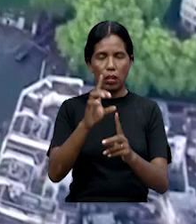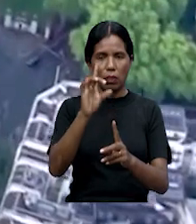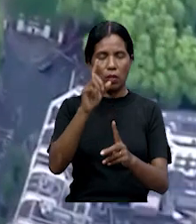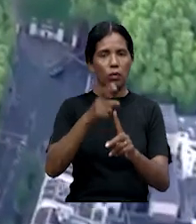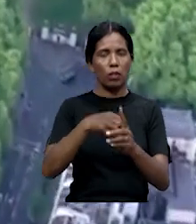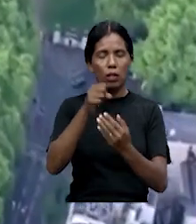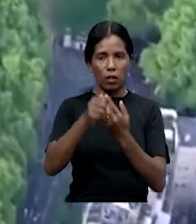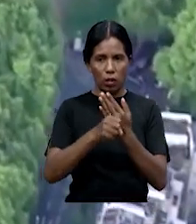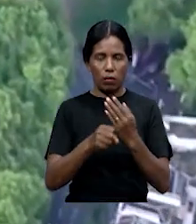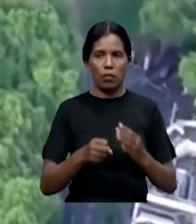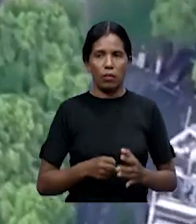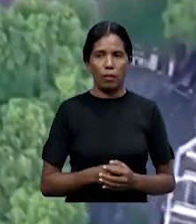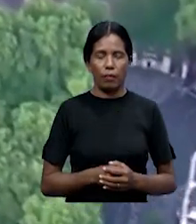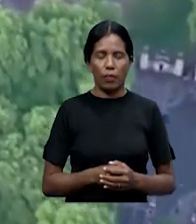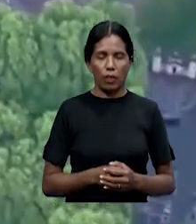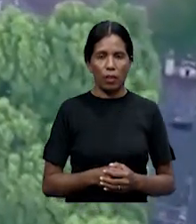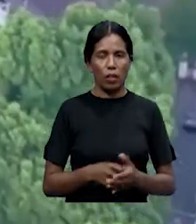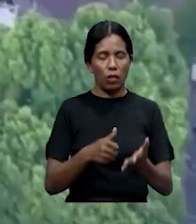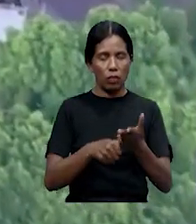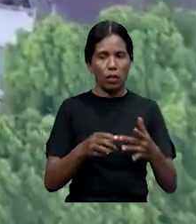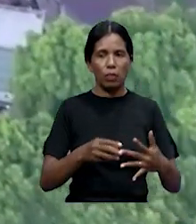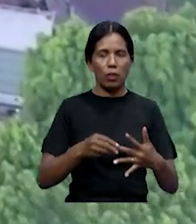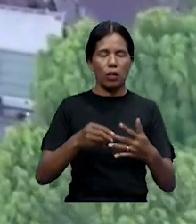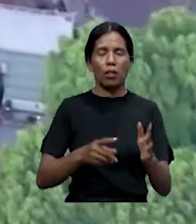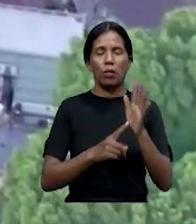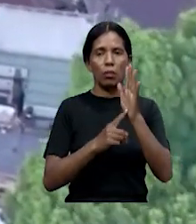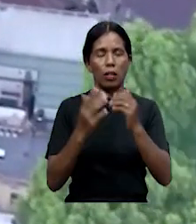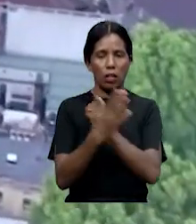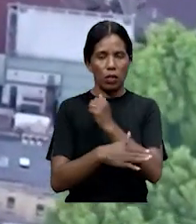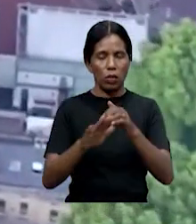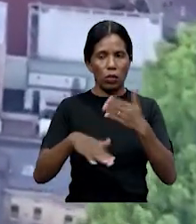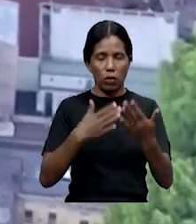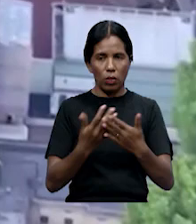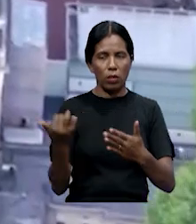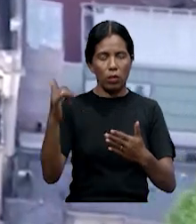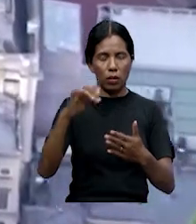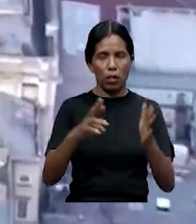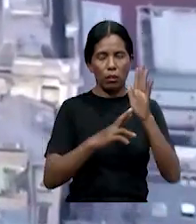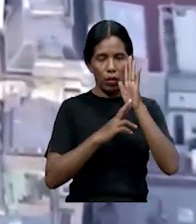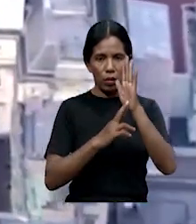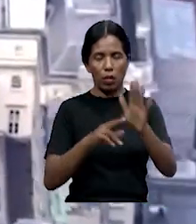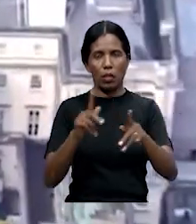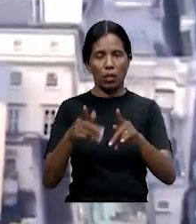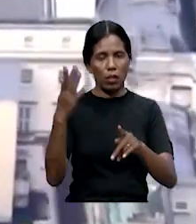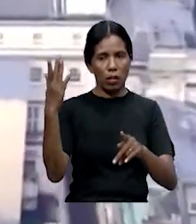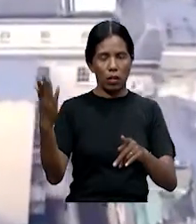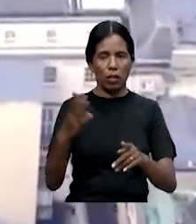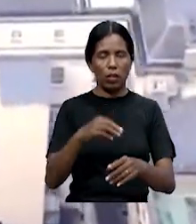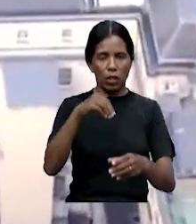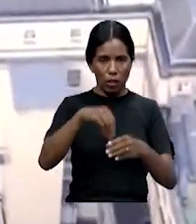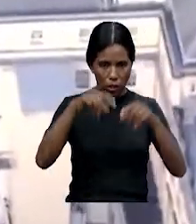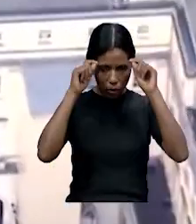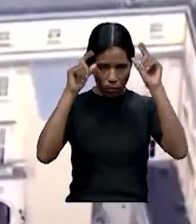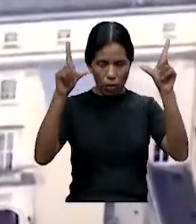Lubá. Convite especial ne hato bana sang hotu hotu nebe iha sirni representante diplomatiku iha Londres inklui Timor